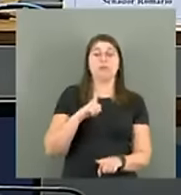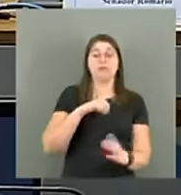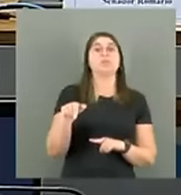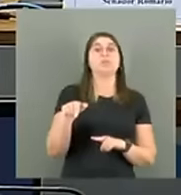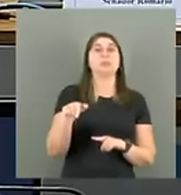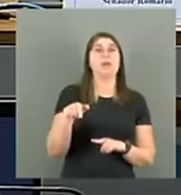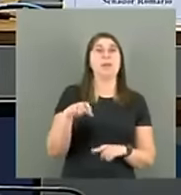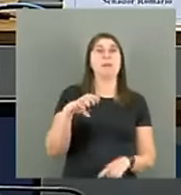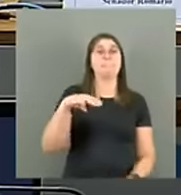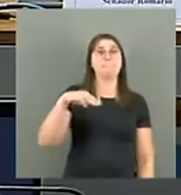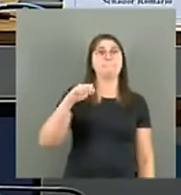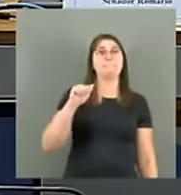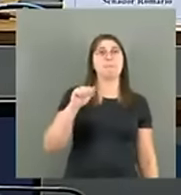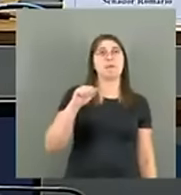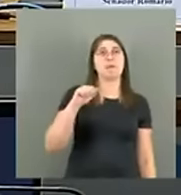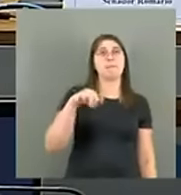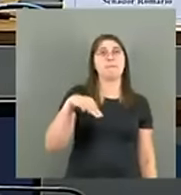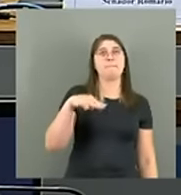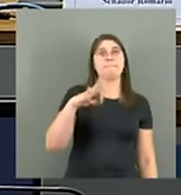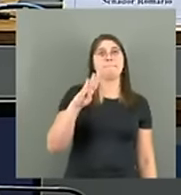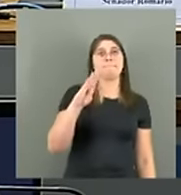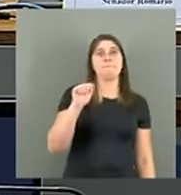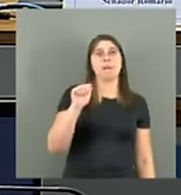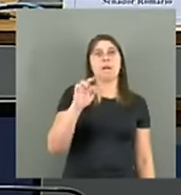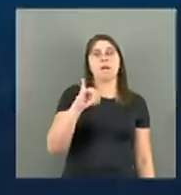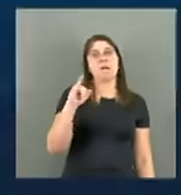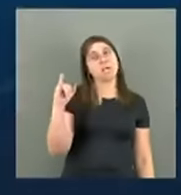se considera um tubarão?